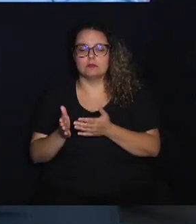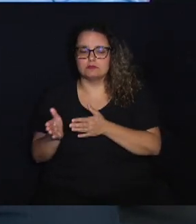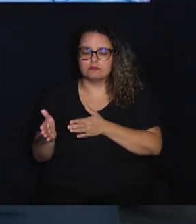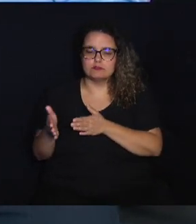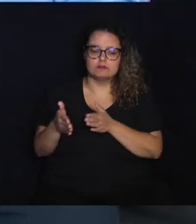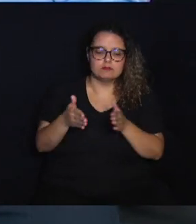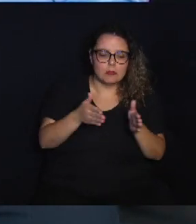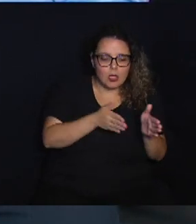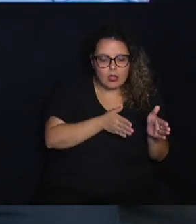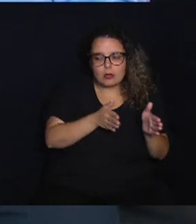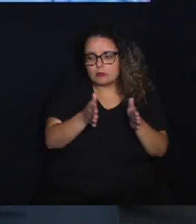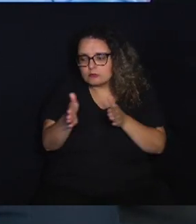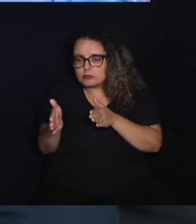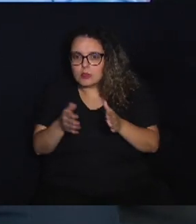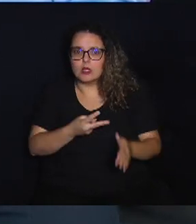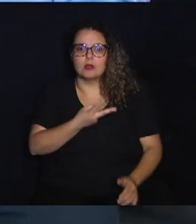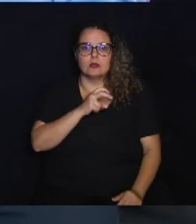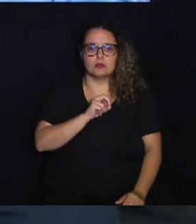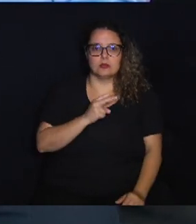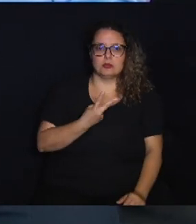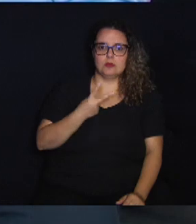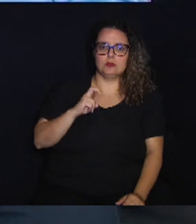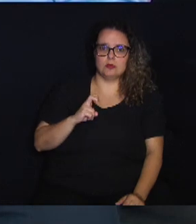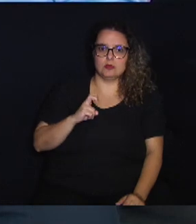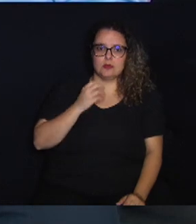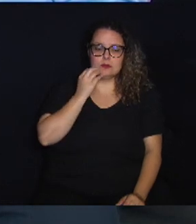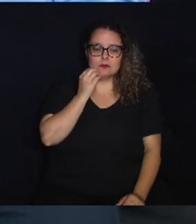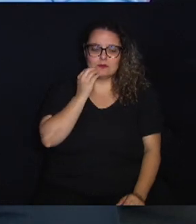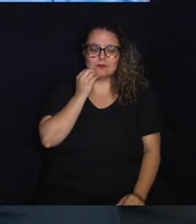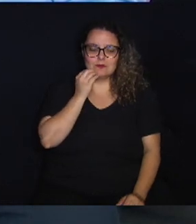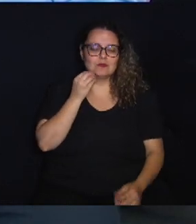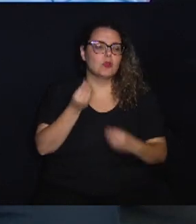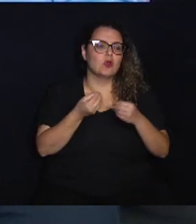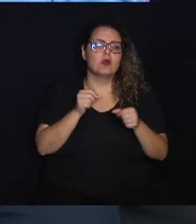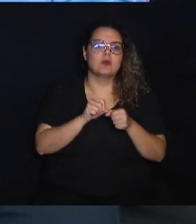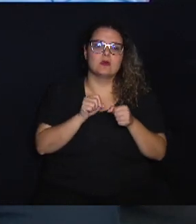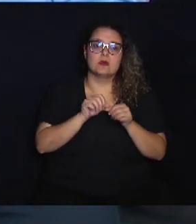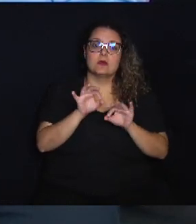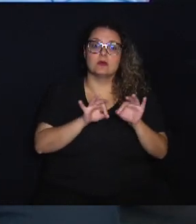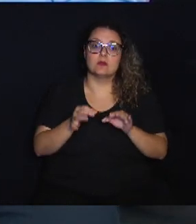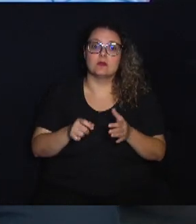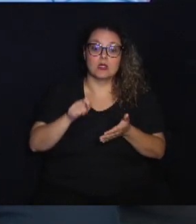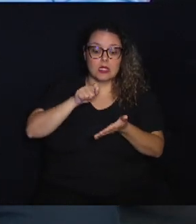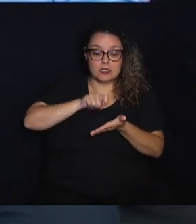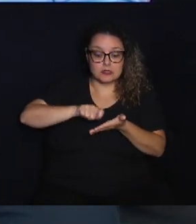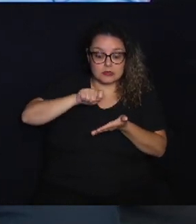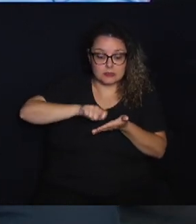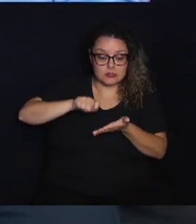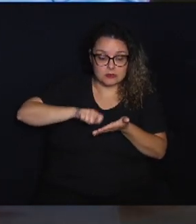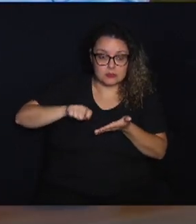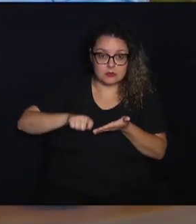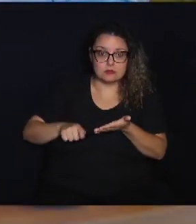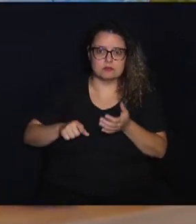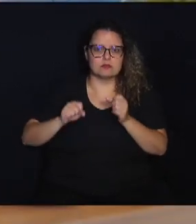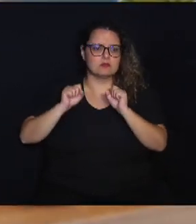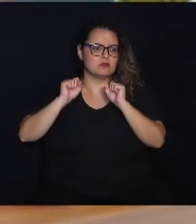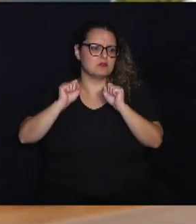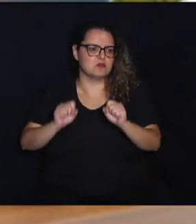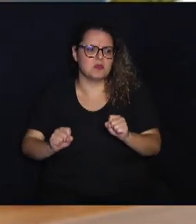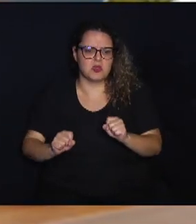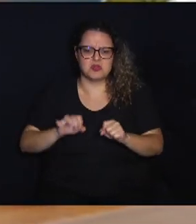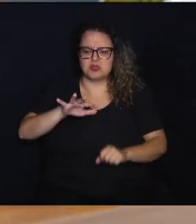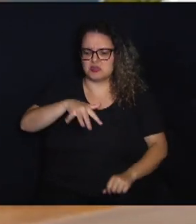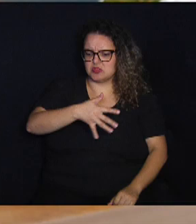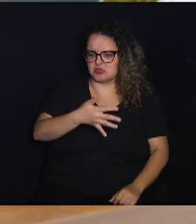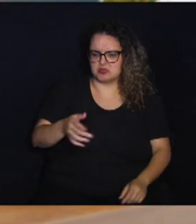seu planejamento de 2025. Como é que você vai traçar esse planejamento? Escreva. Pode ser numa planilha,